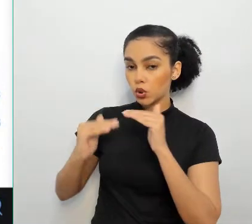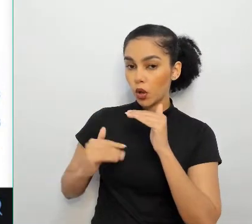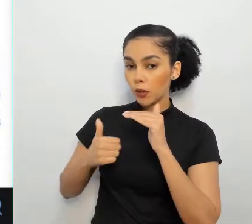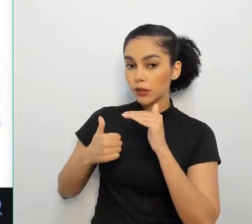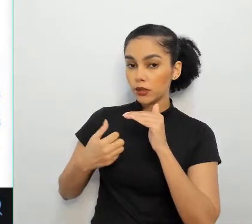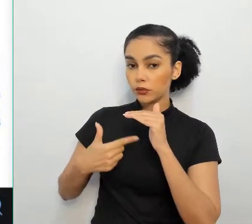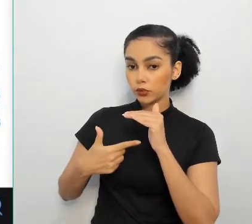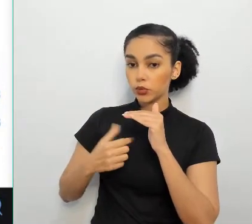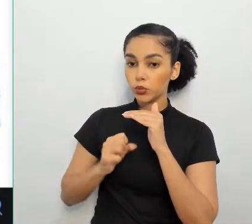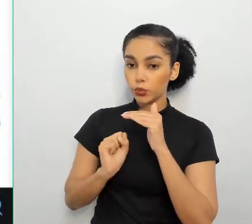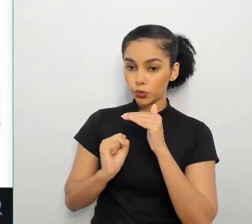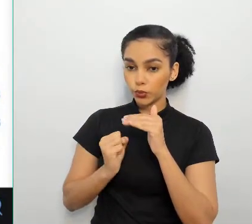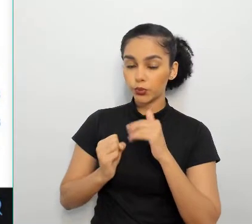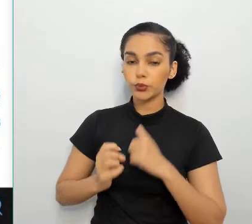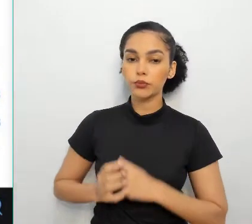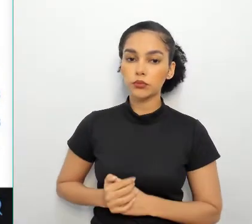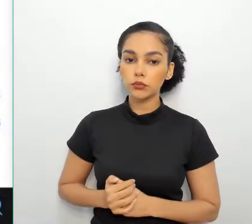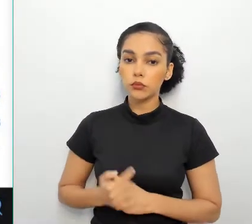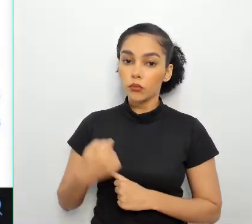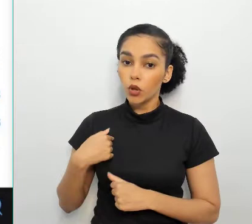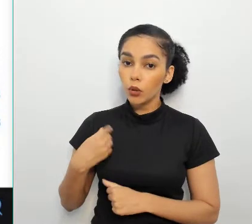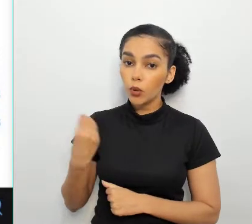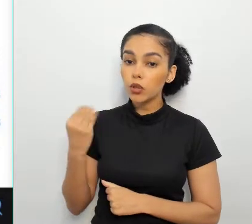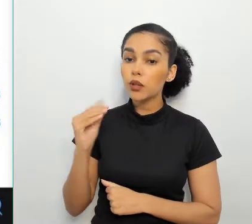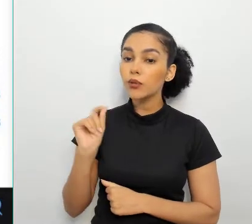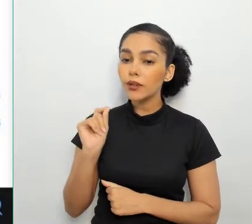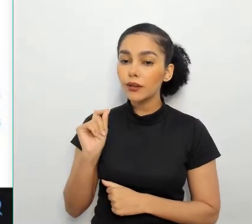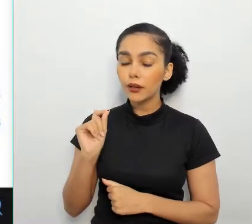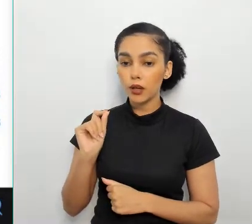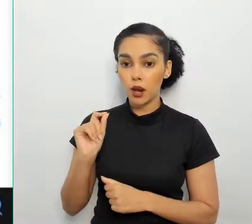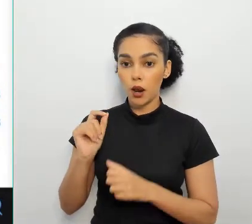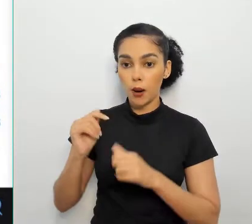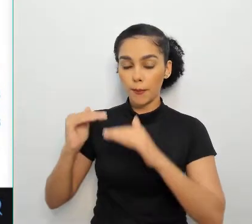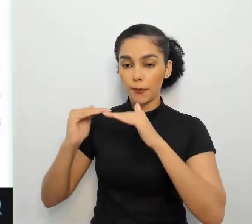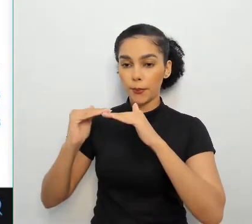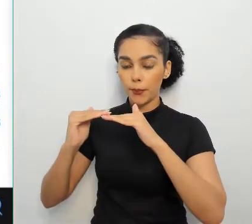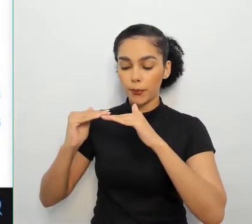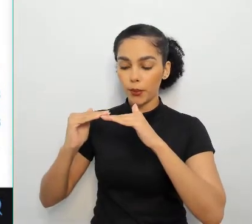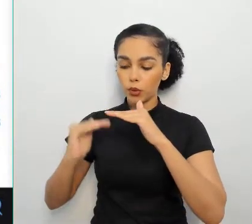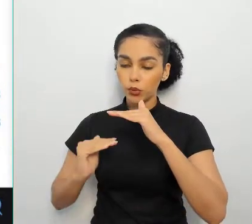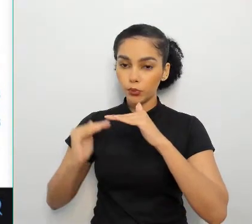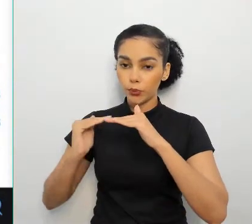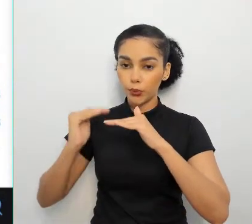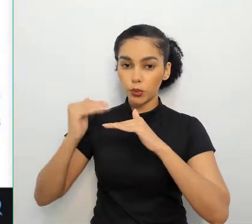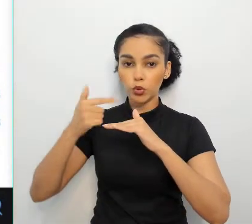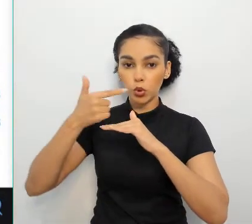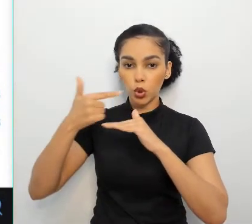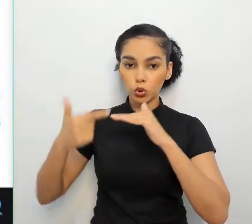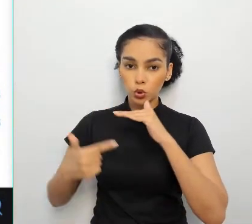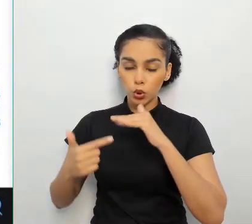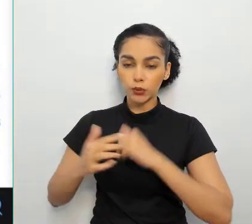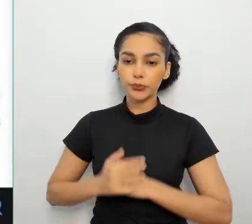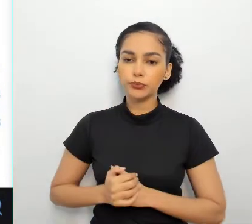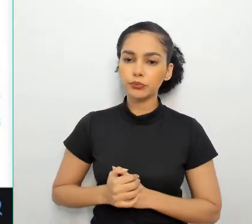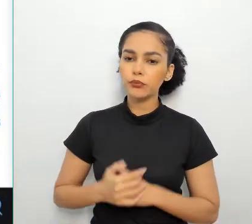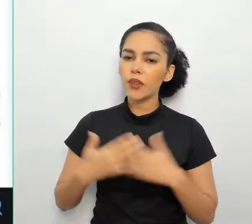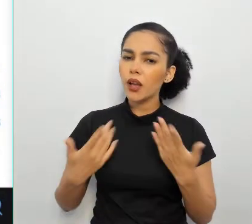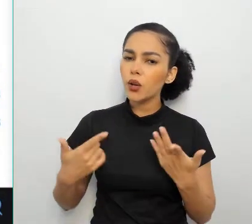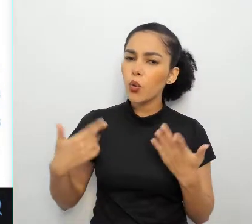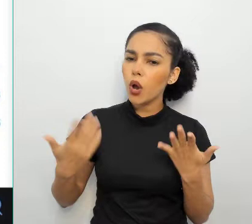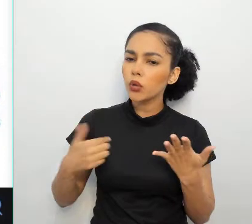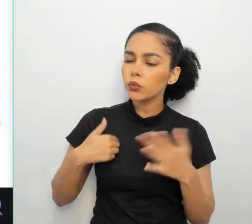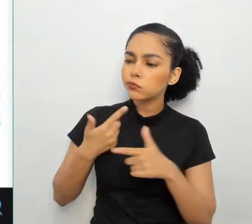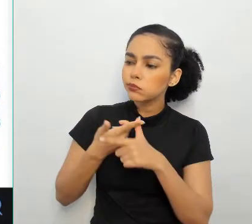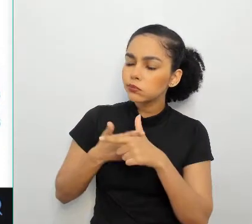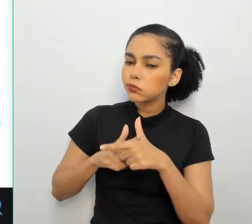pelo 128, coloquei eles em forma de potência de base 2, e na operação, quando